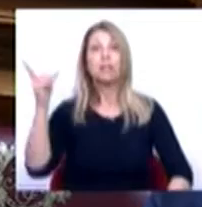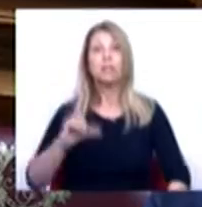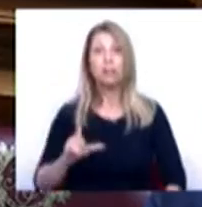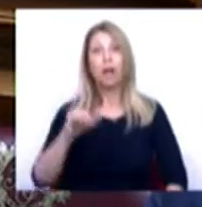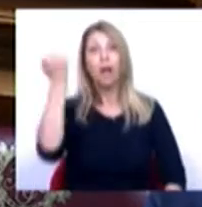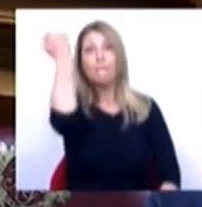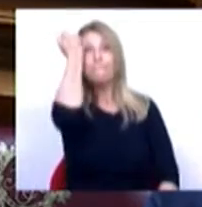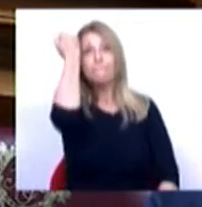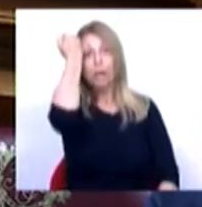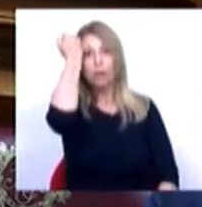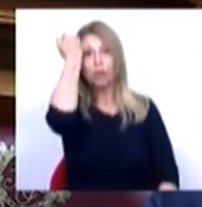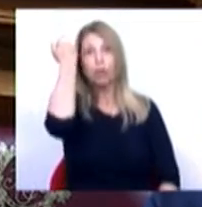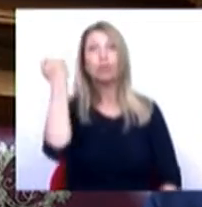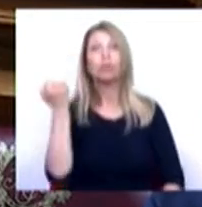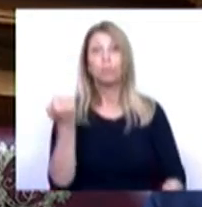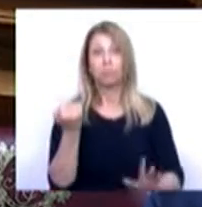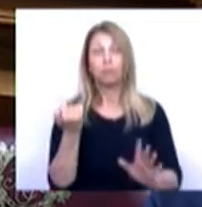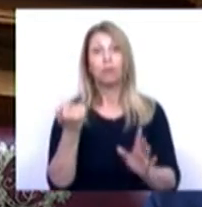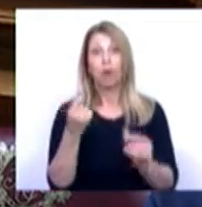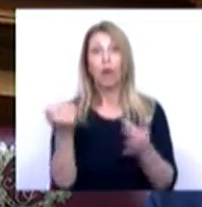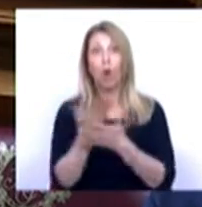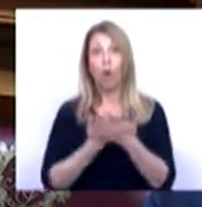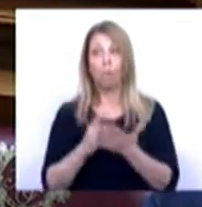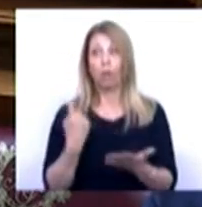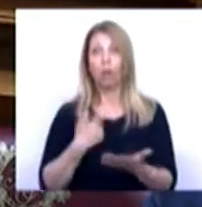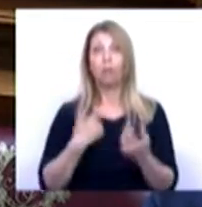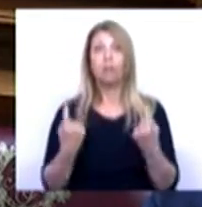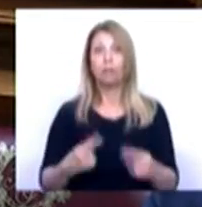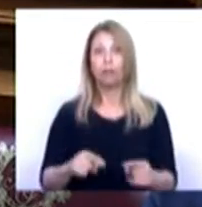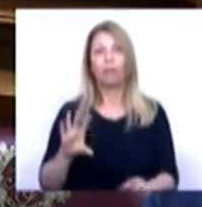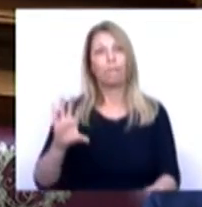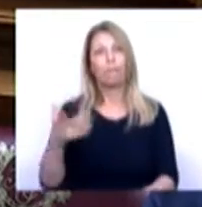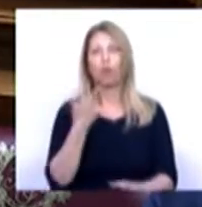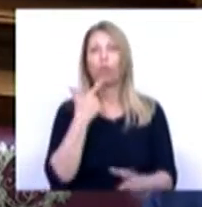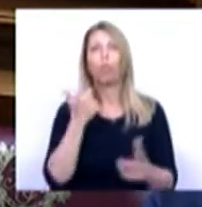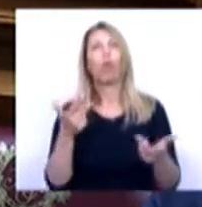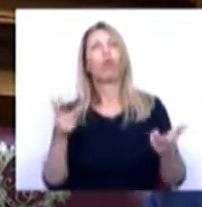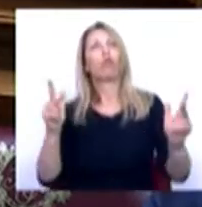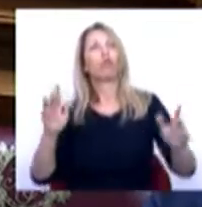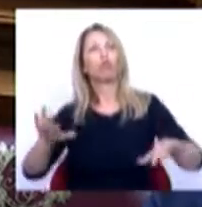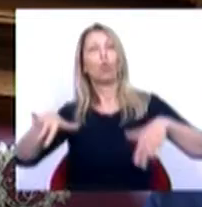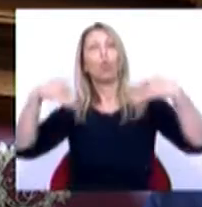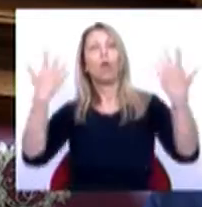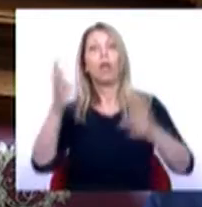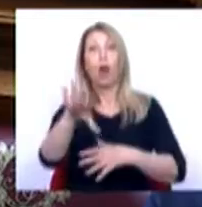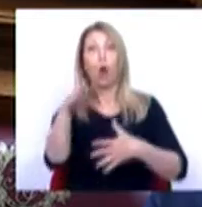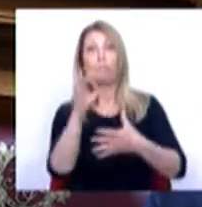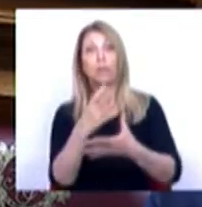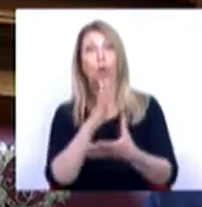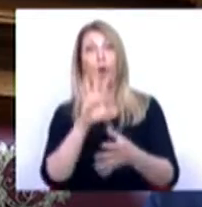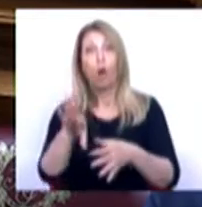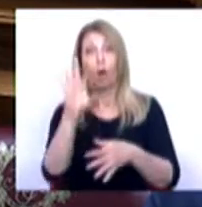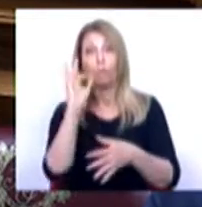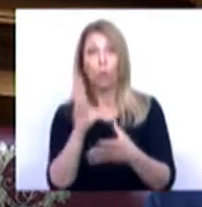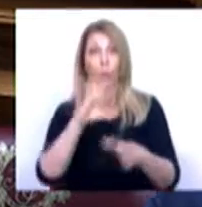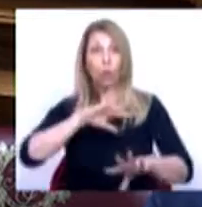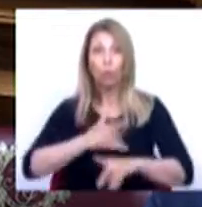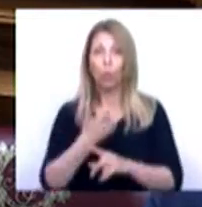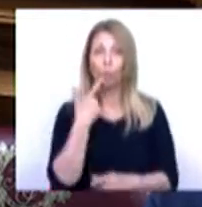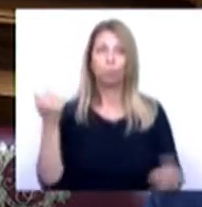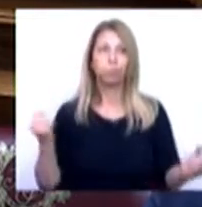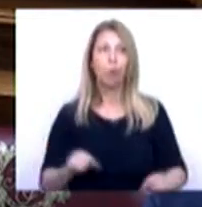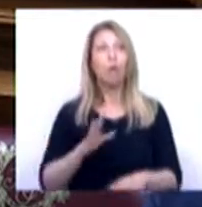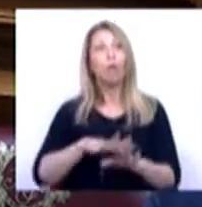doutorados que a nossa economia ainda tem, este país não se pode mesmo dar ao luxo de tomar qualquer outra opção. E por isso o Governo decidiu,